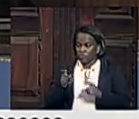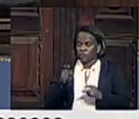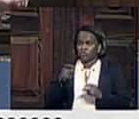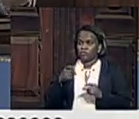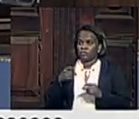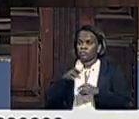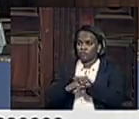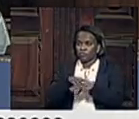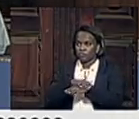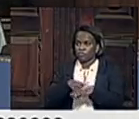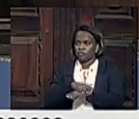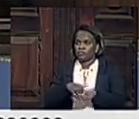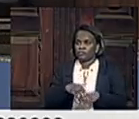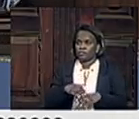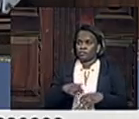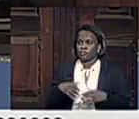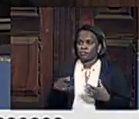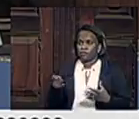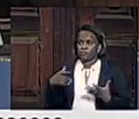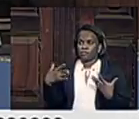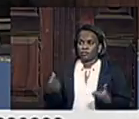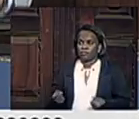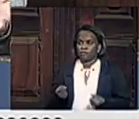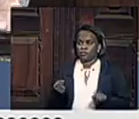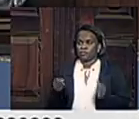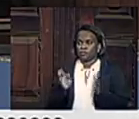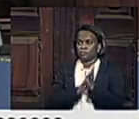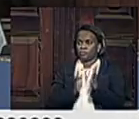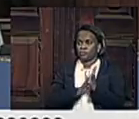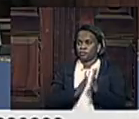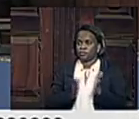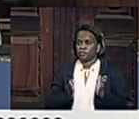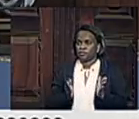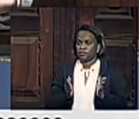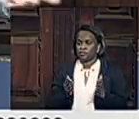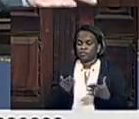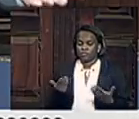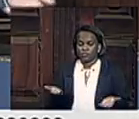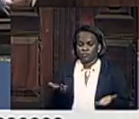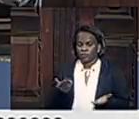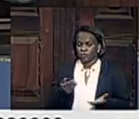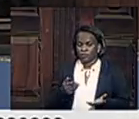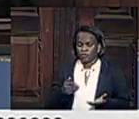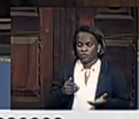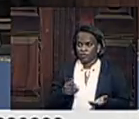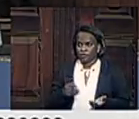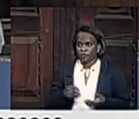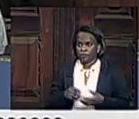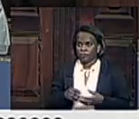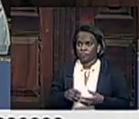um caminho, há de acatar uma proposta dessa envergadura.